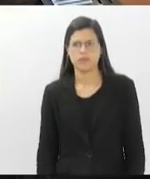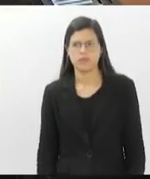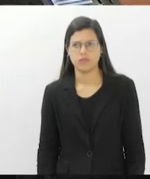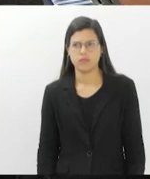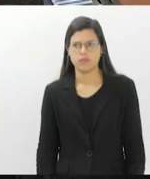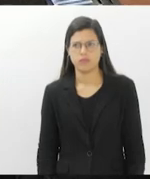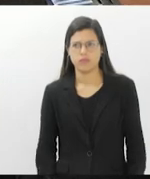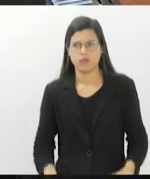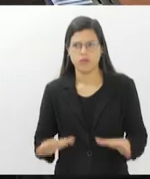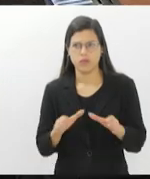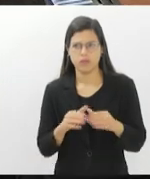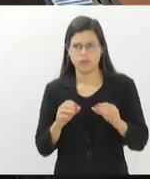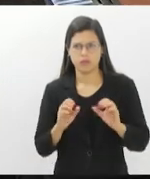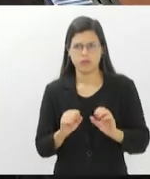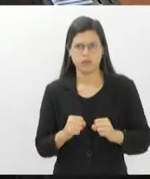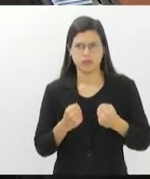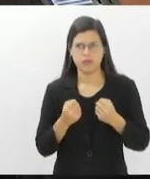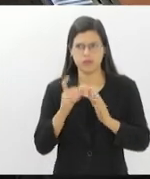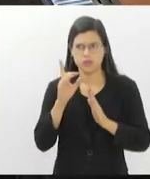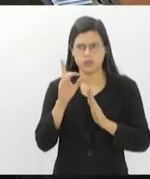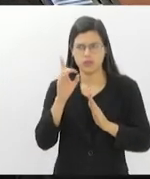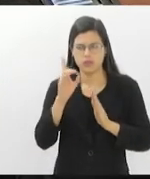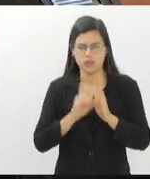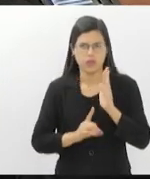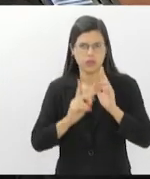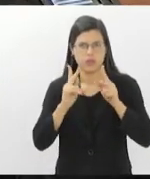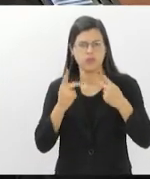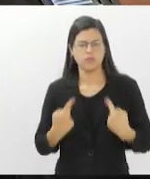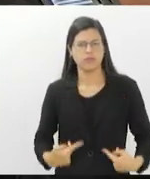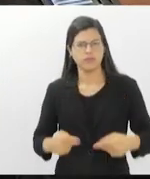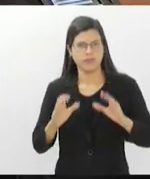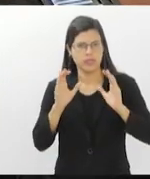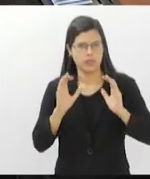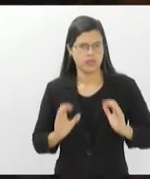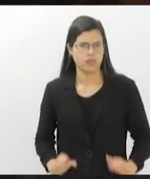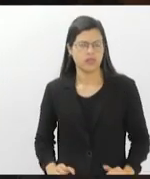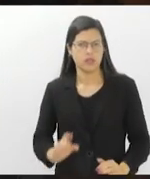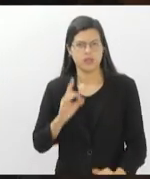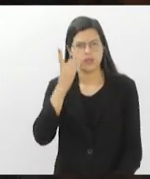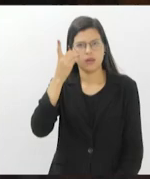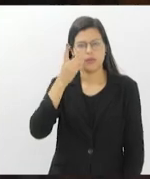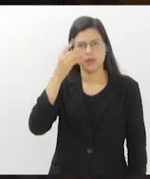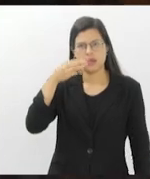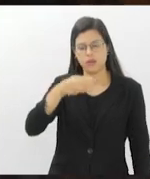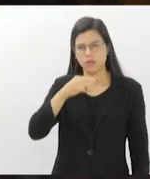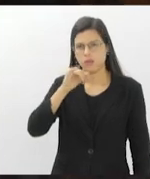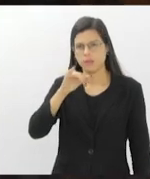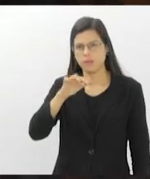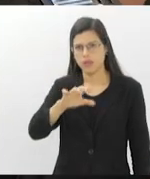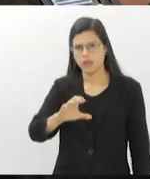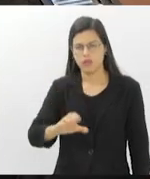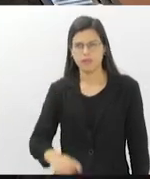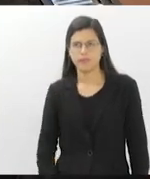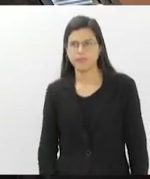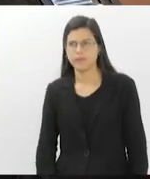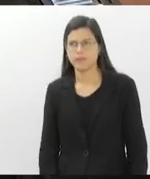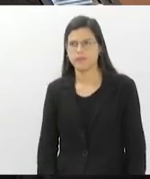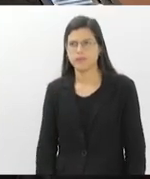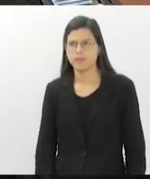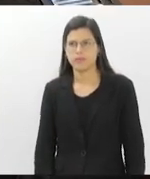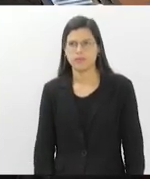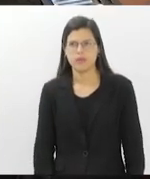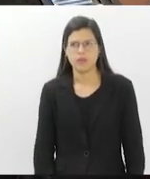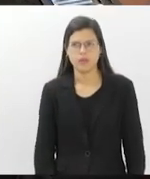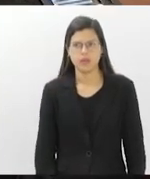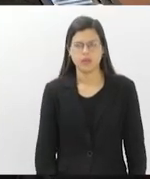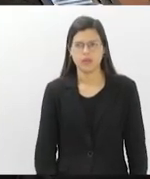Pela Comissão de Defesa dos Direitos Humanos e Cidadania, deputado Carlos Mink. Presidenta Tia Ju, a